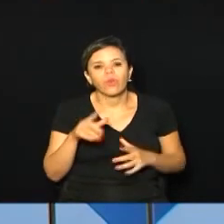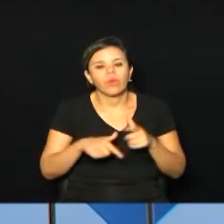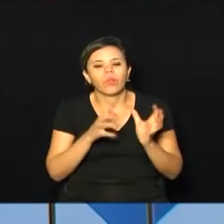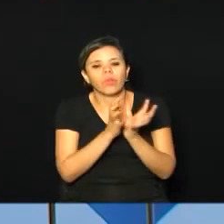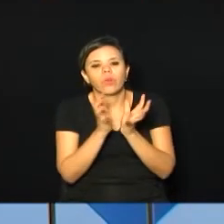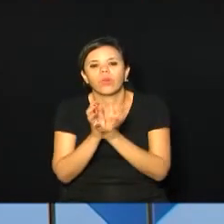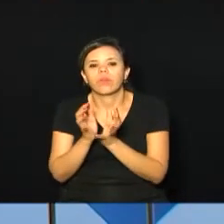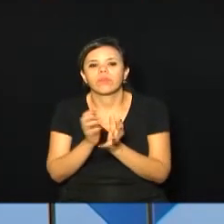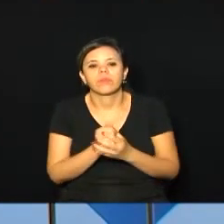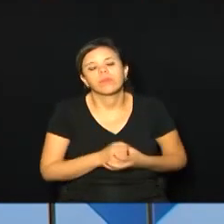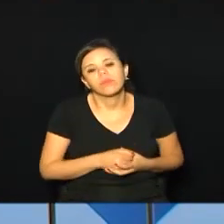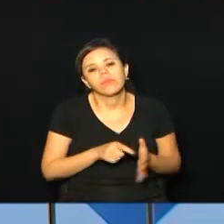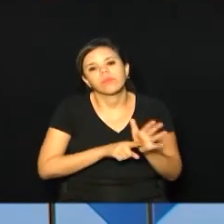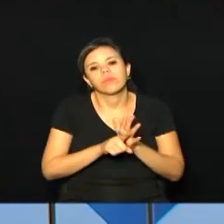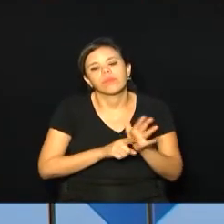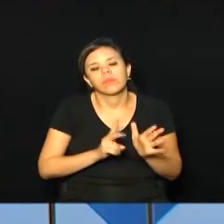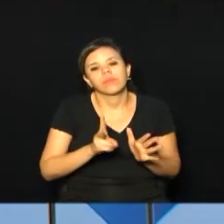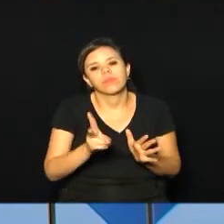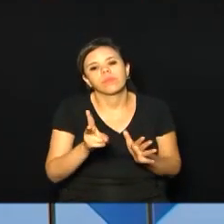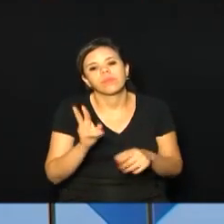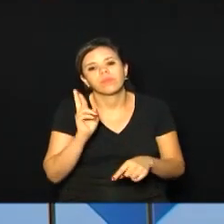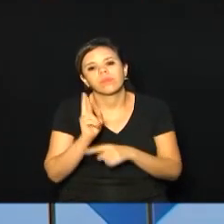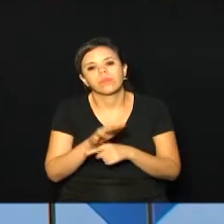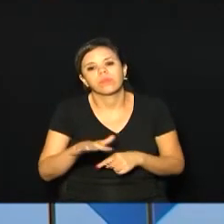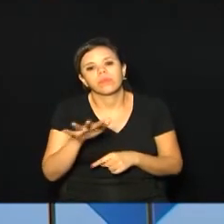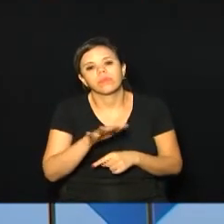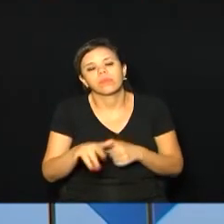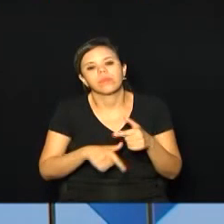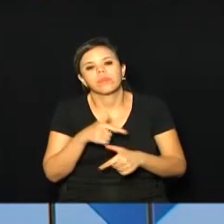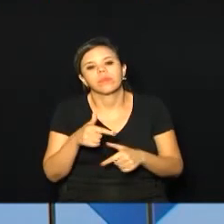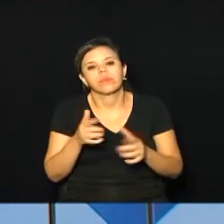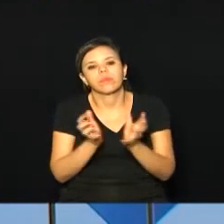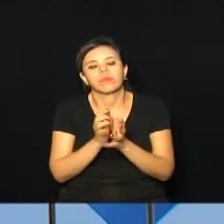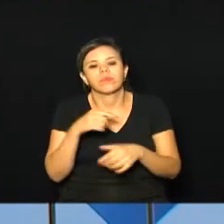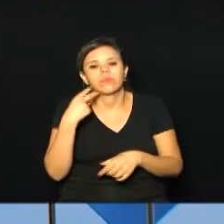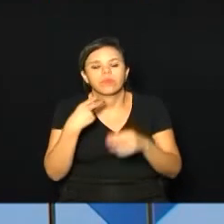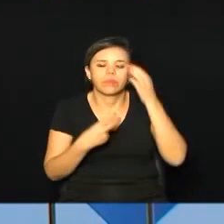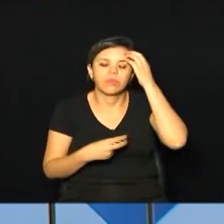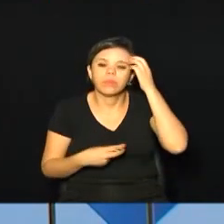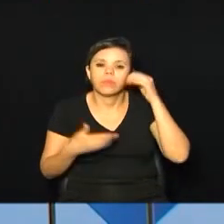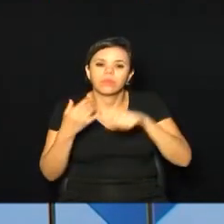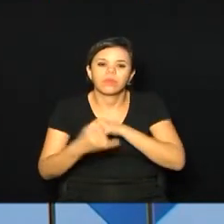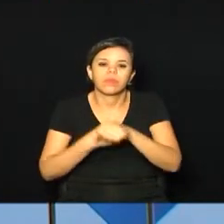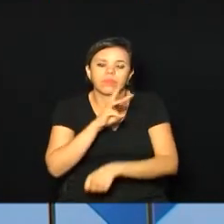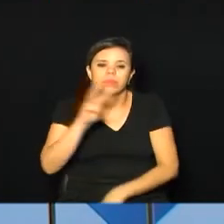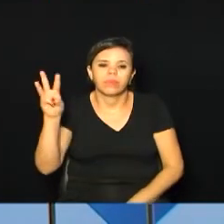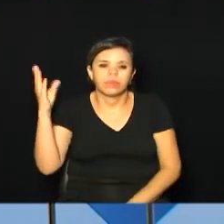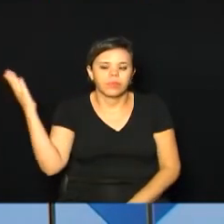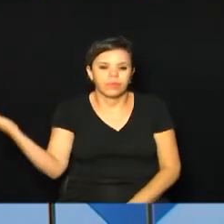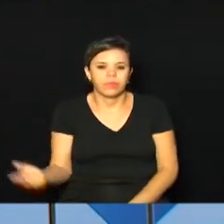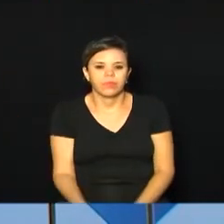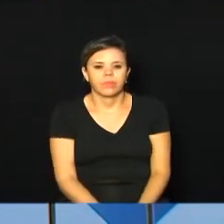comissões de estudo permanente de representação e também das frentes parlamentares, acesse o site